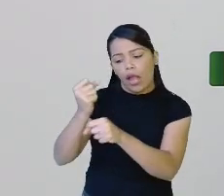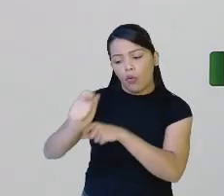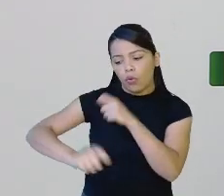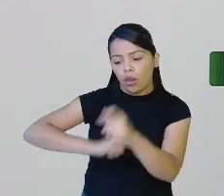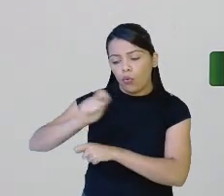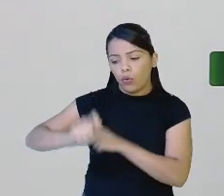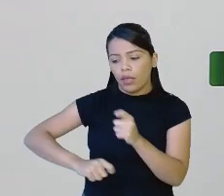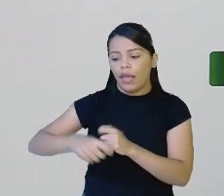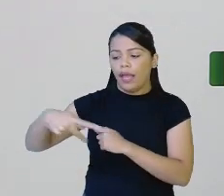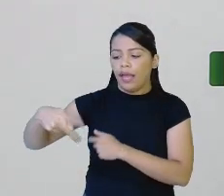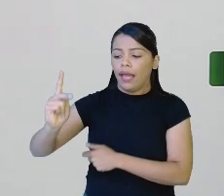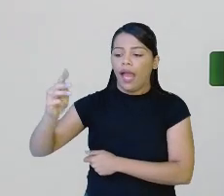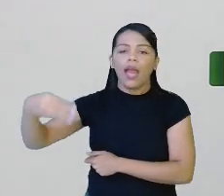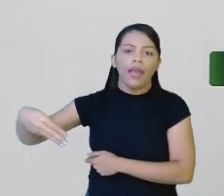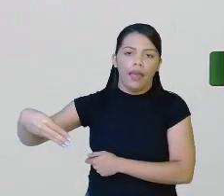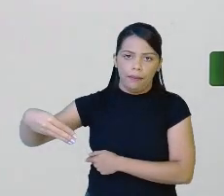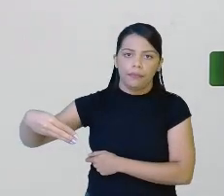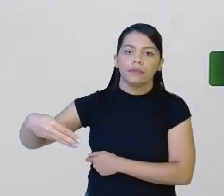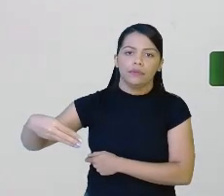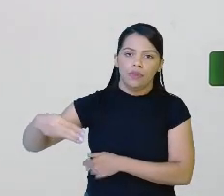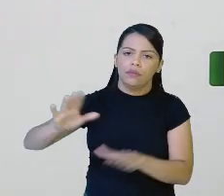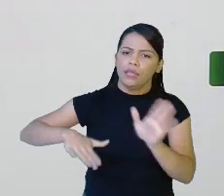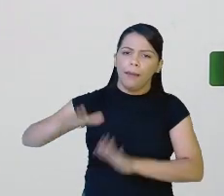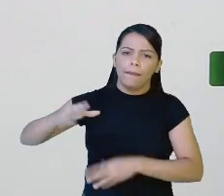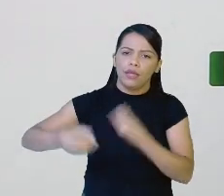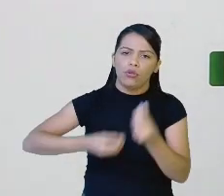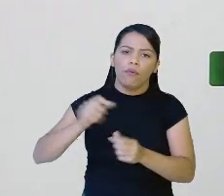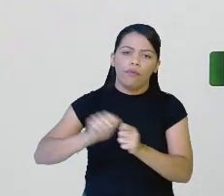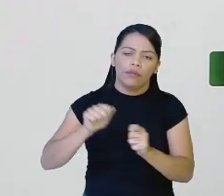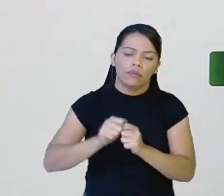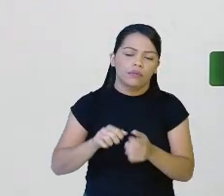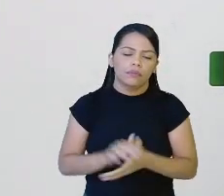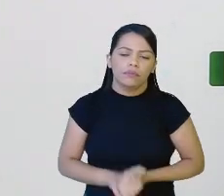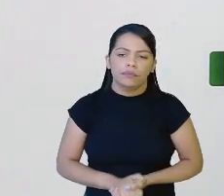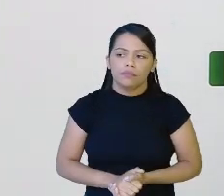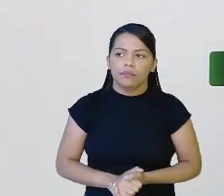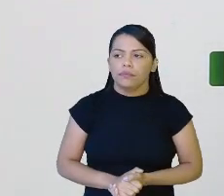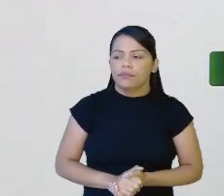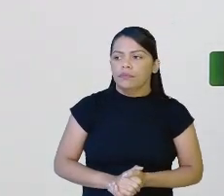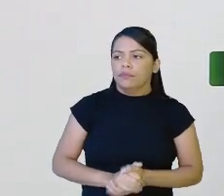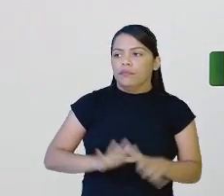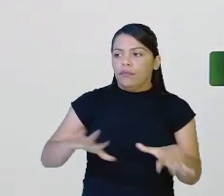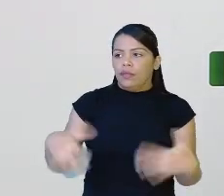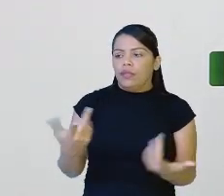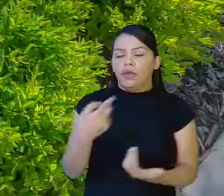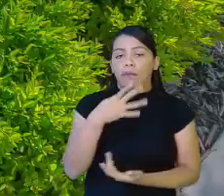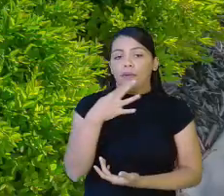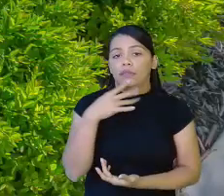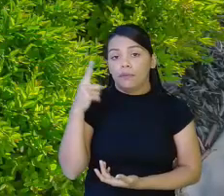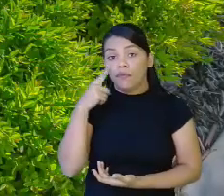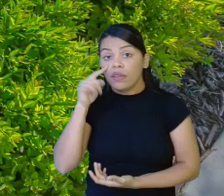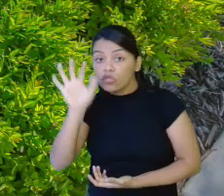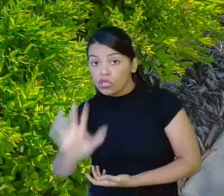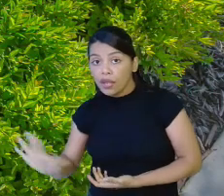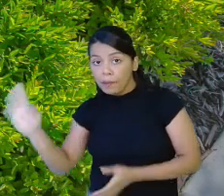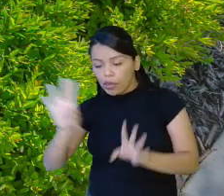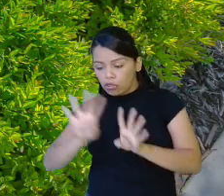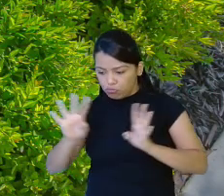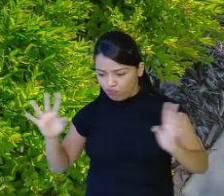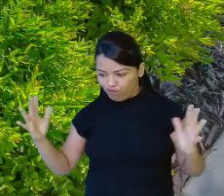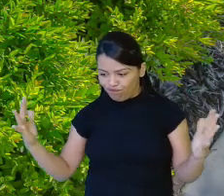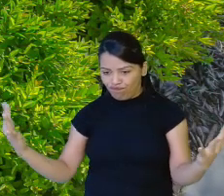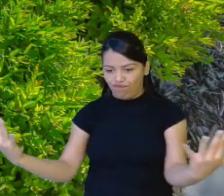cálculo. Então, a gente tem aqui outro exemplo. Ó. Se eu quiser fazer uma cerca como essa em